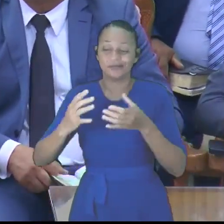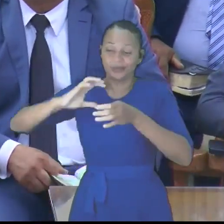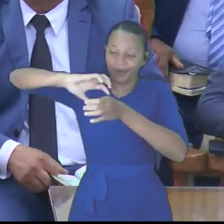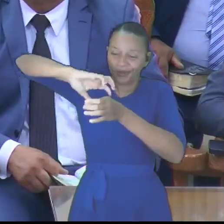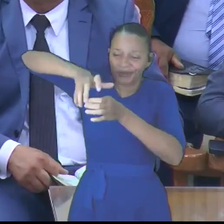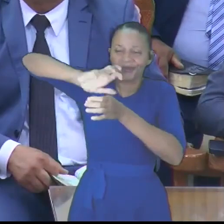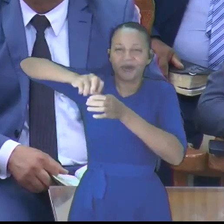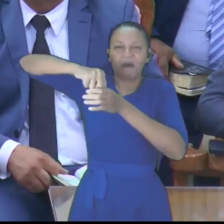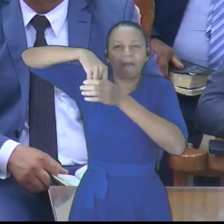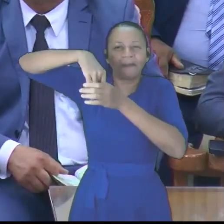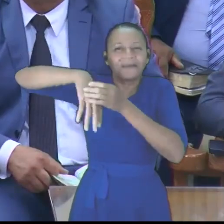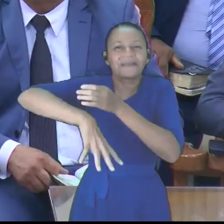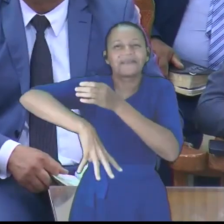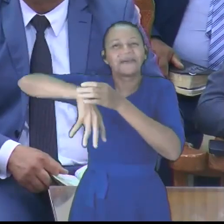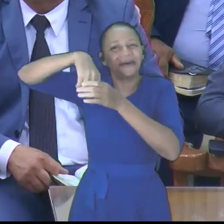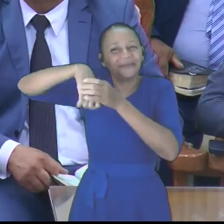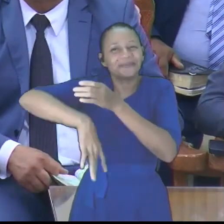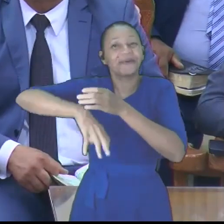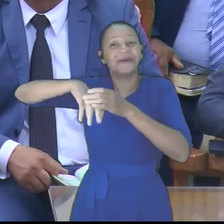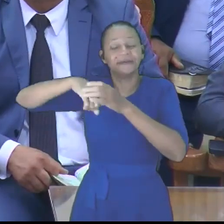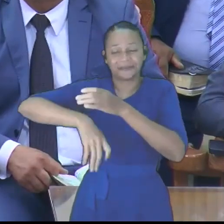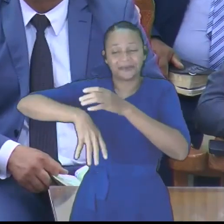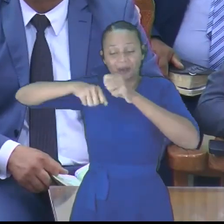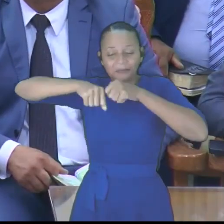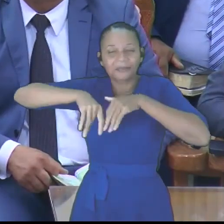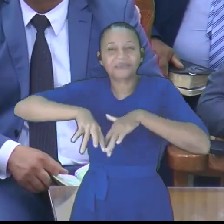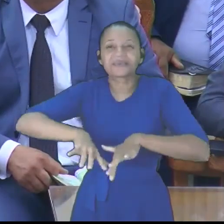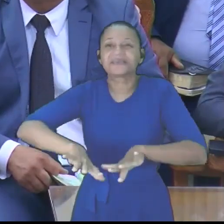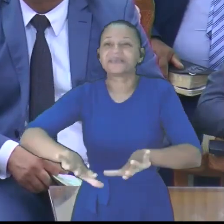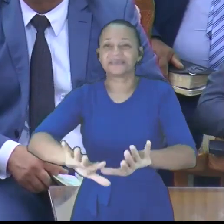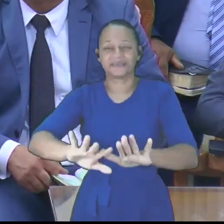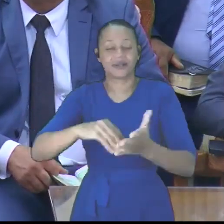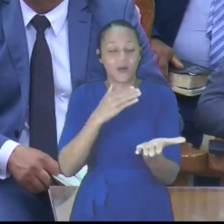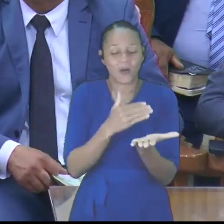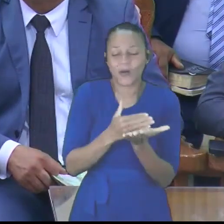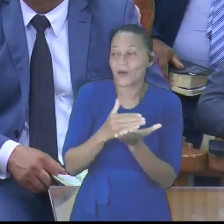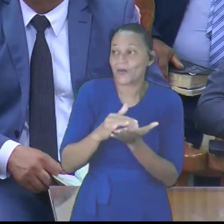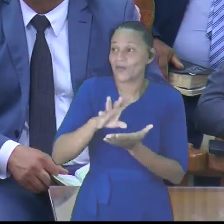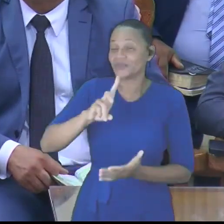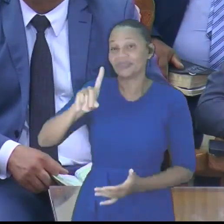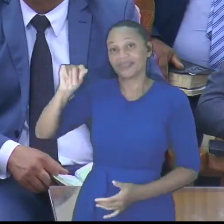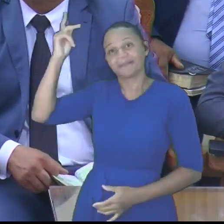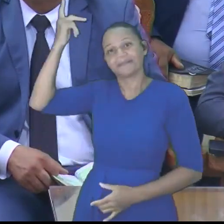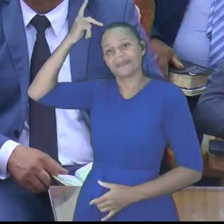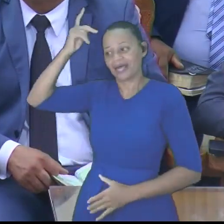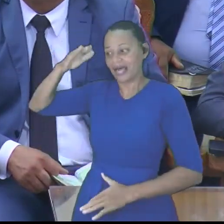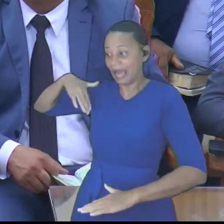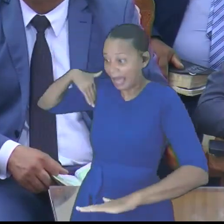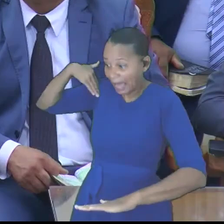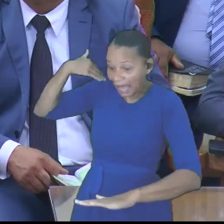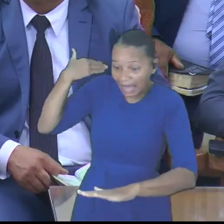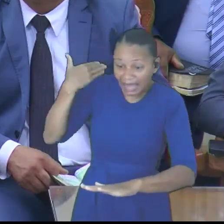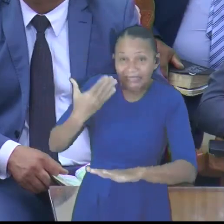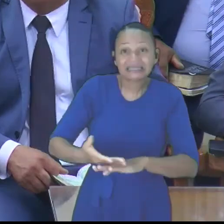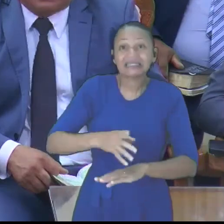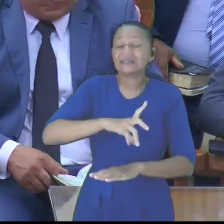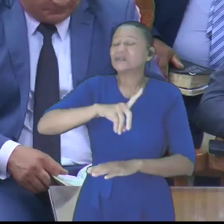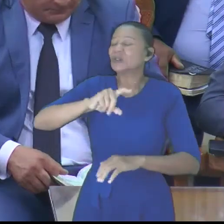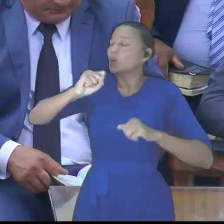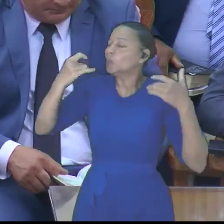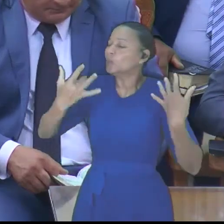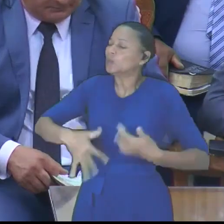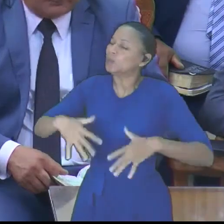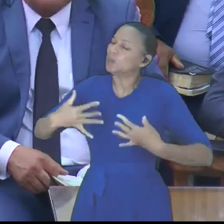derramamento do Espírito começou no Pentecoste e vai até o grande e glorioso dia do Senhor, que é